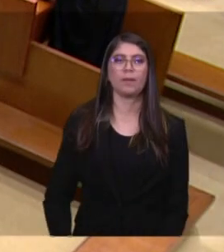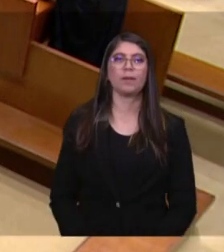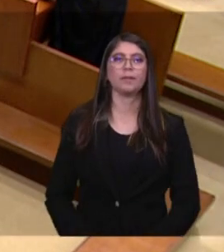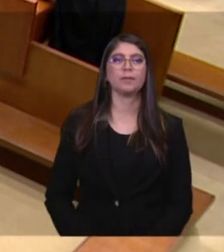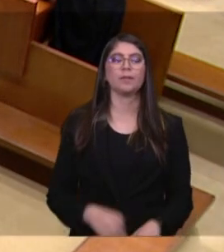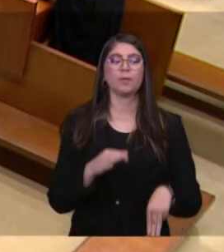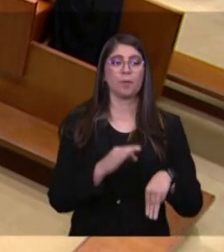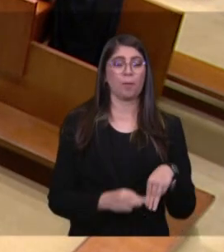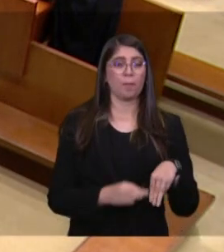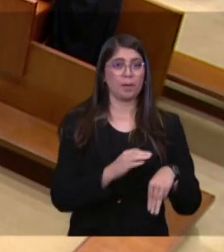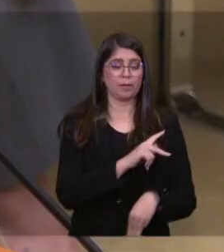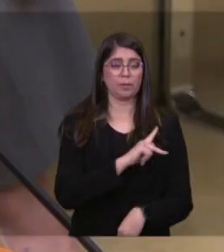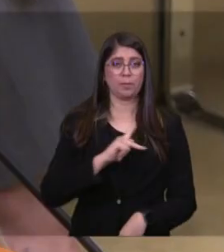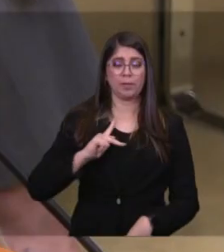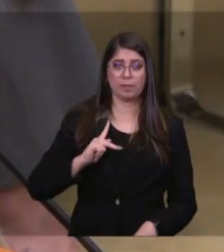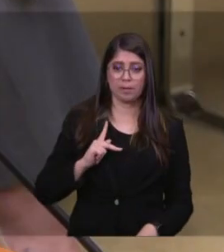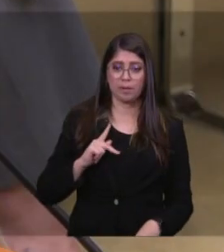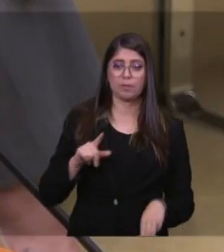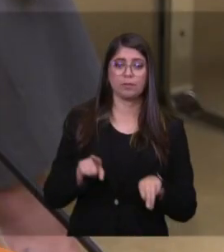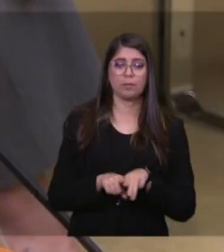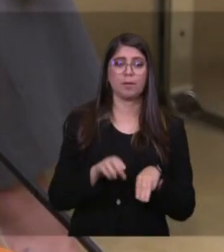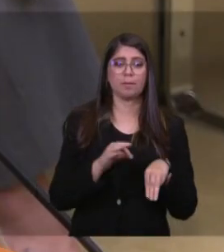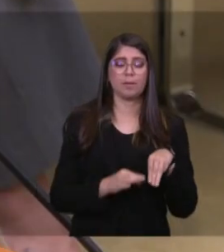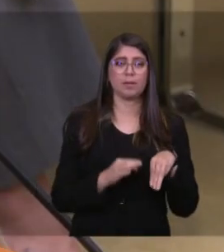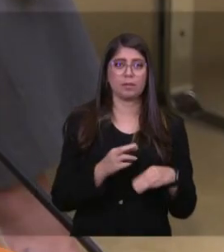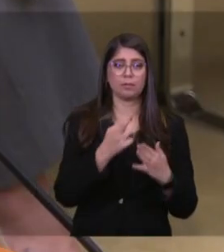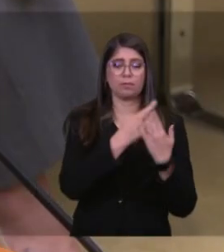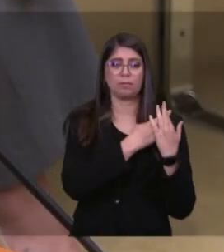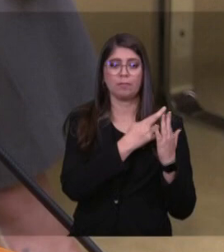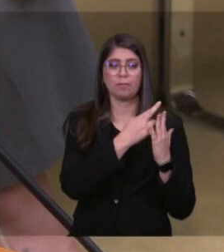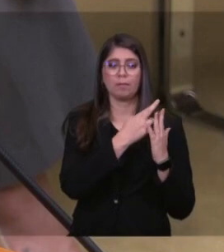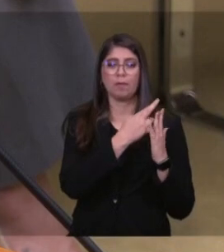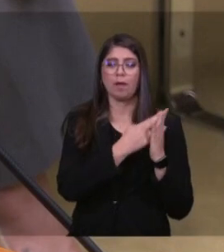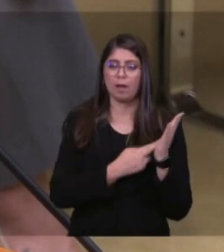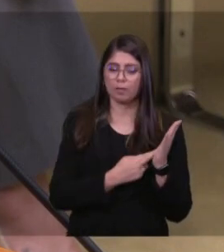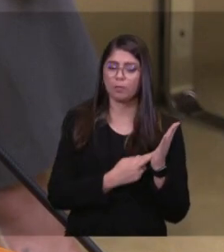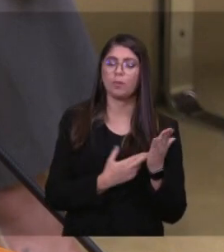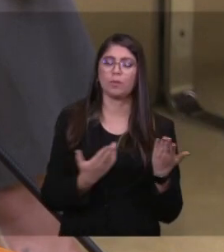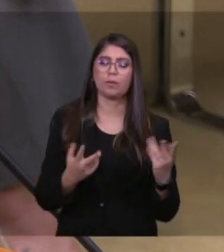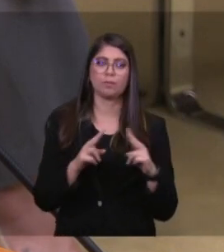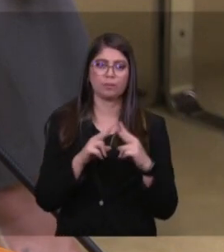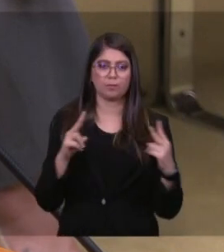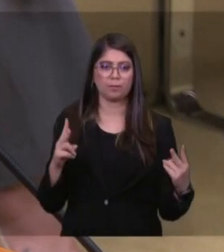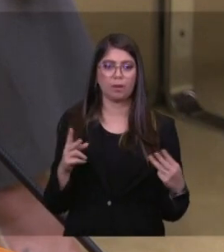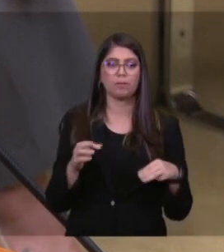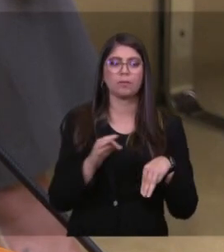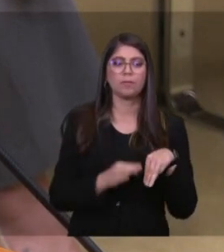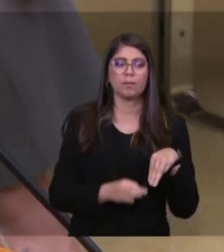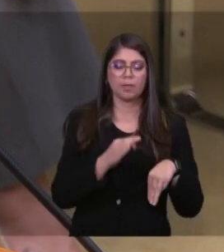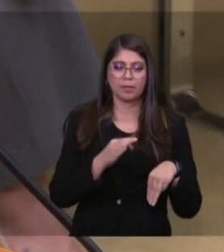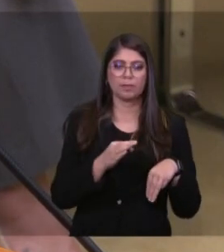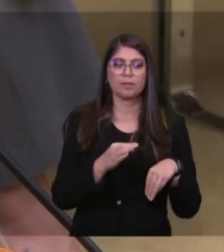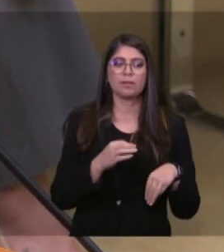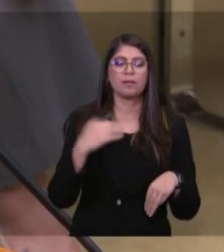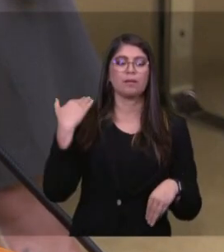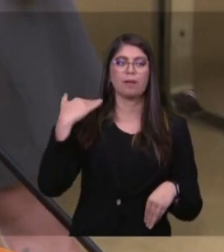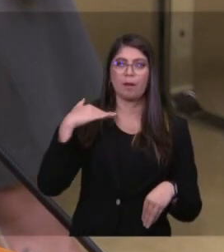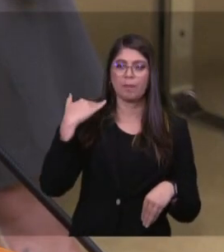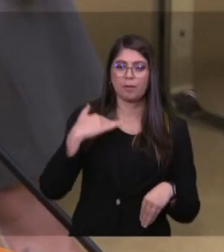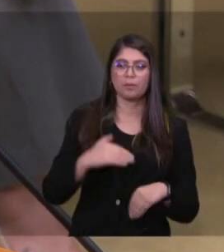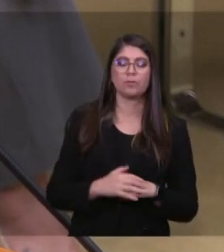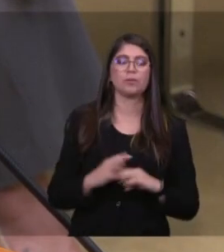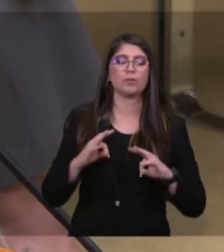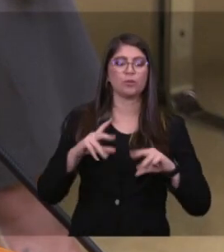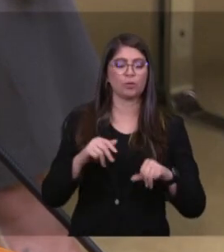Excelentíssimo senhor ministro-presidente, eminente ministro relator que nos ouve virtualmente, excelentíssima senhora ministra Carmen Lúcia,